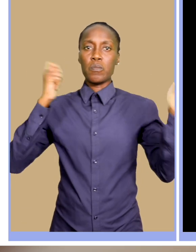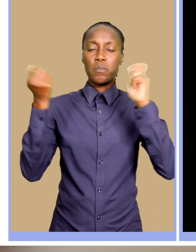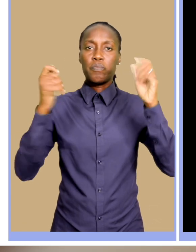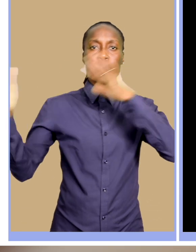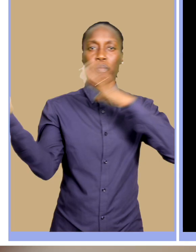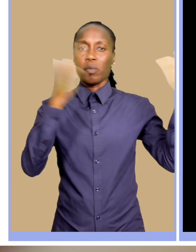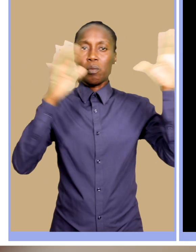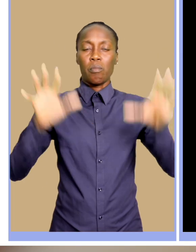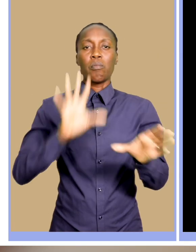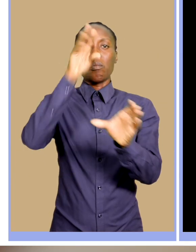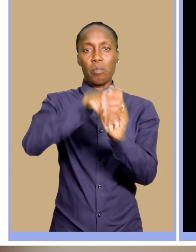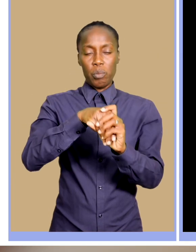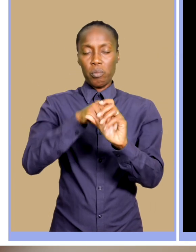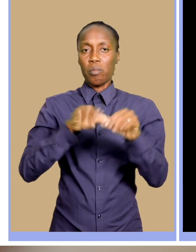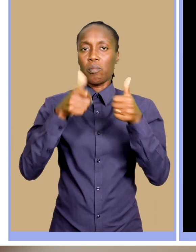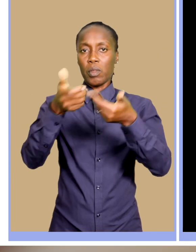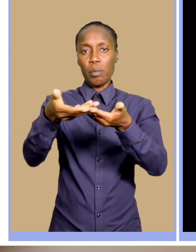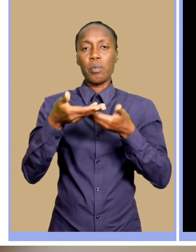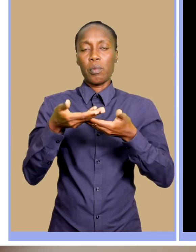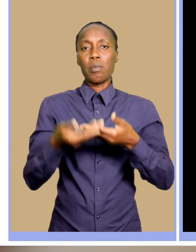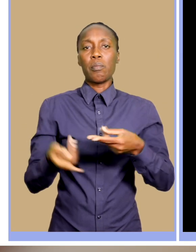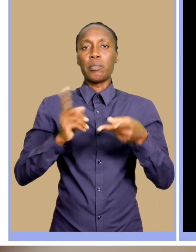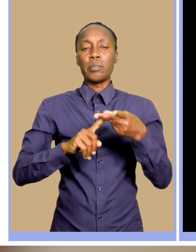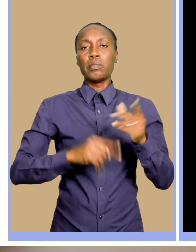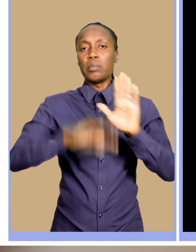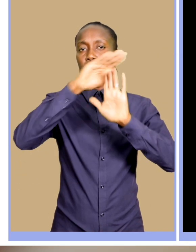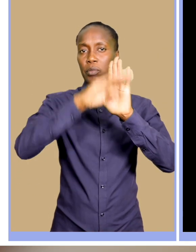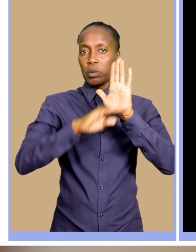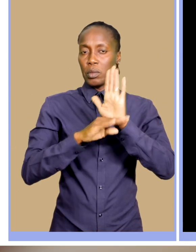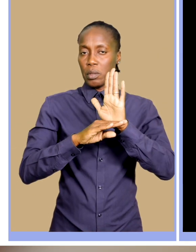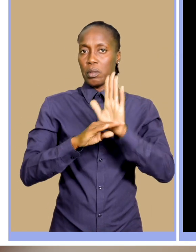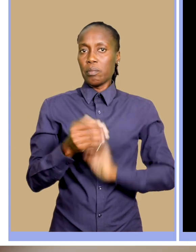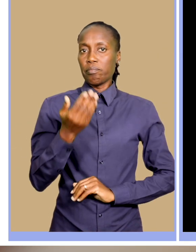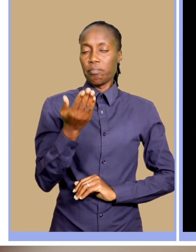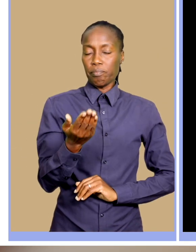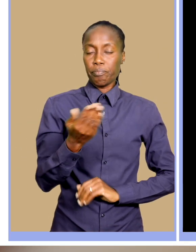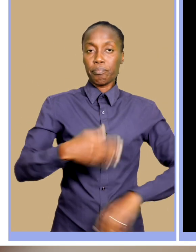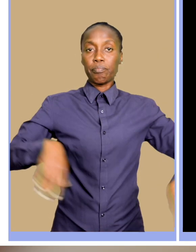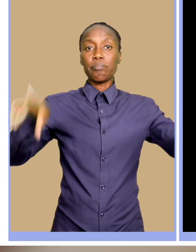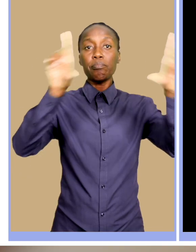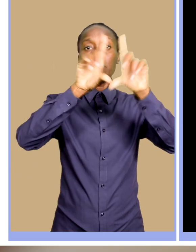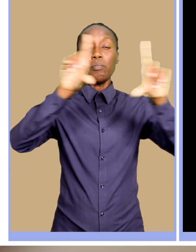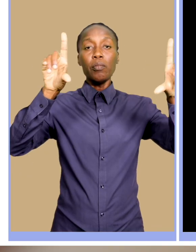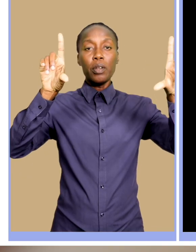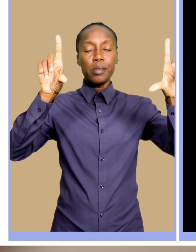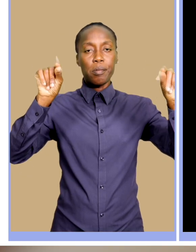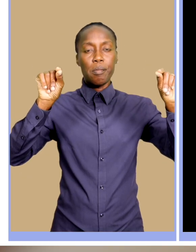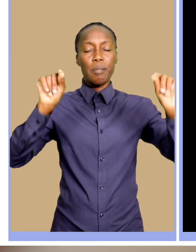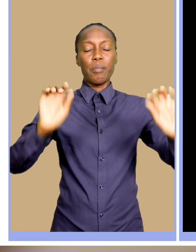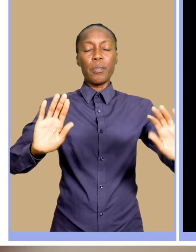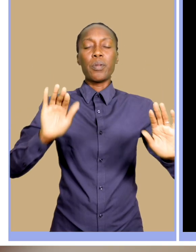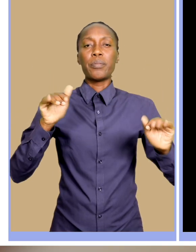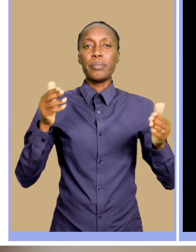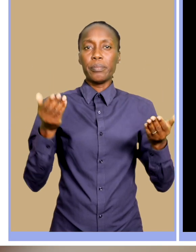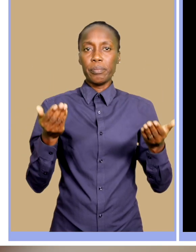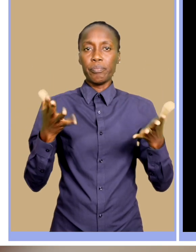Podcast. Hoje vamos falar da saúde versus mudanças